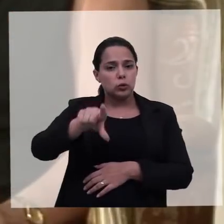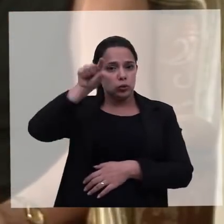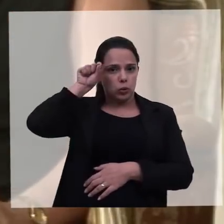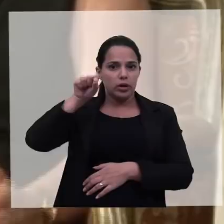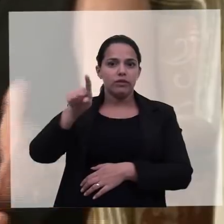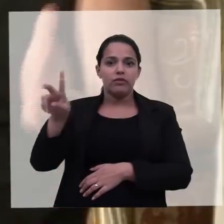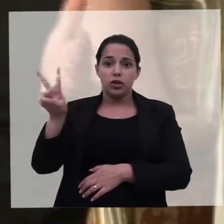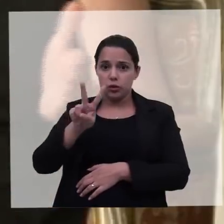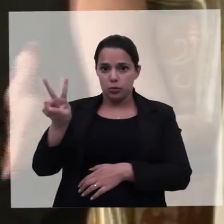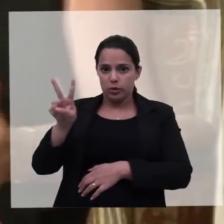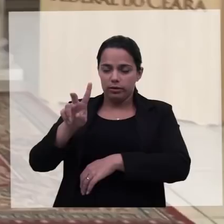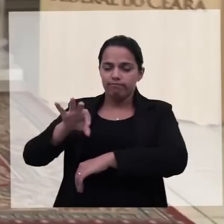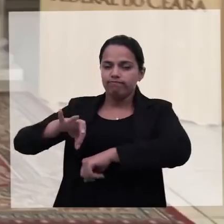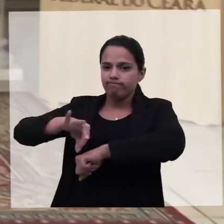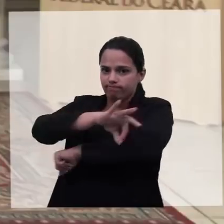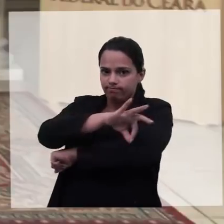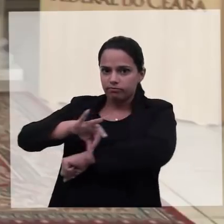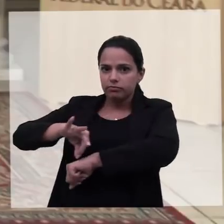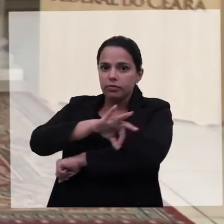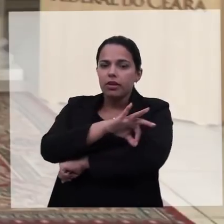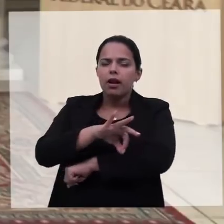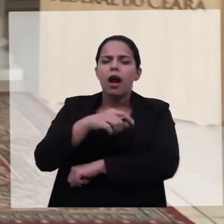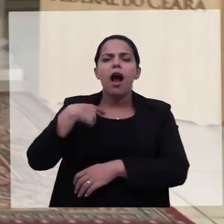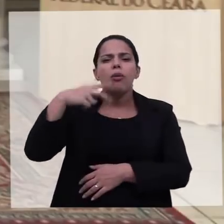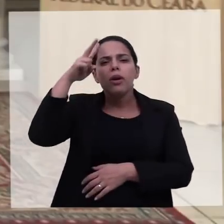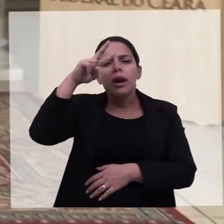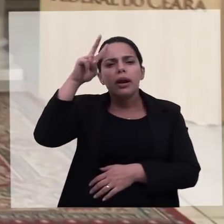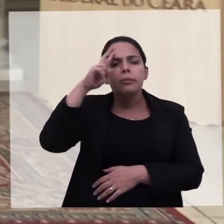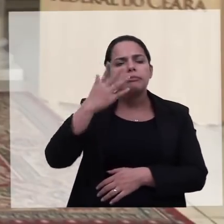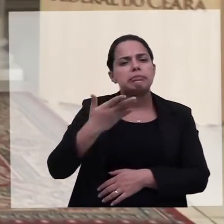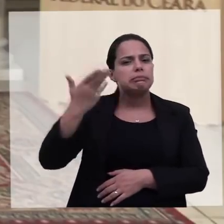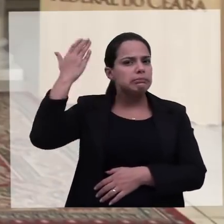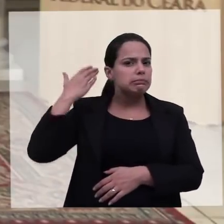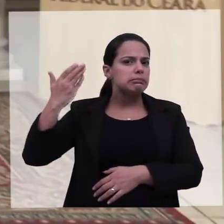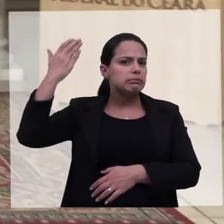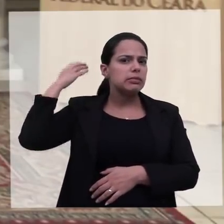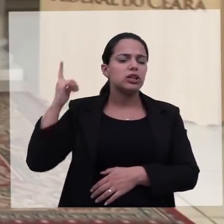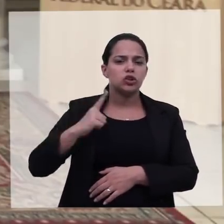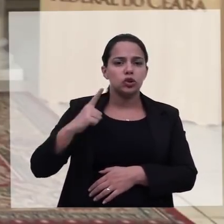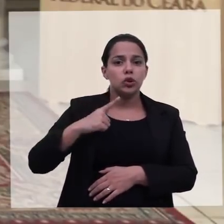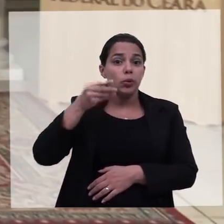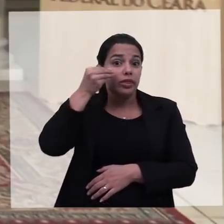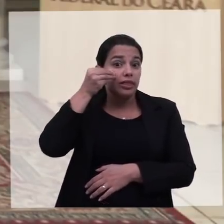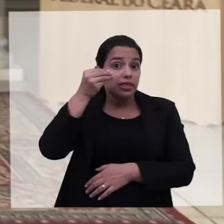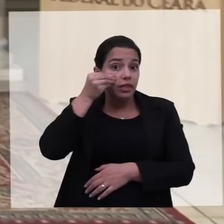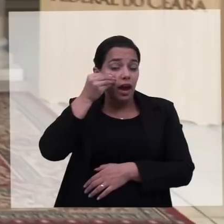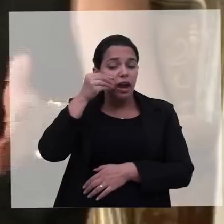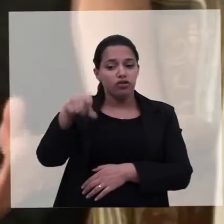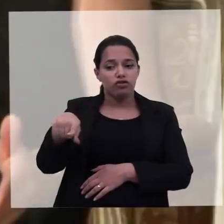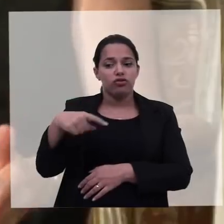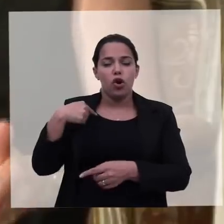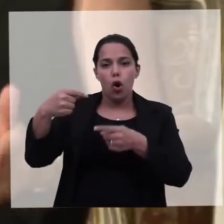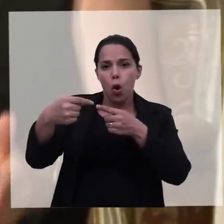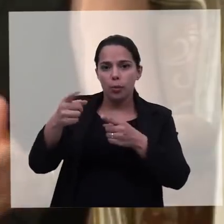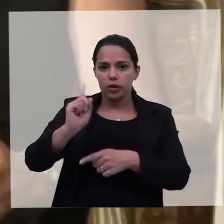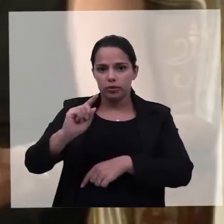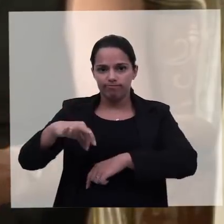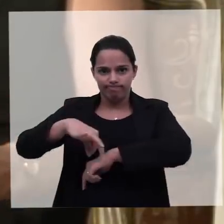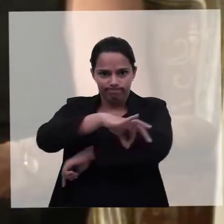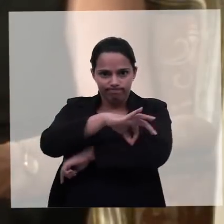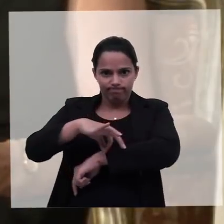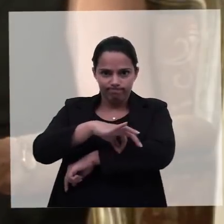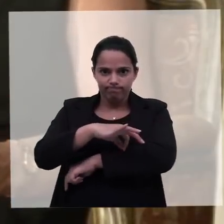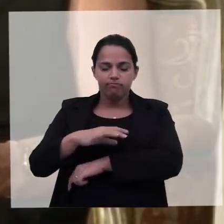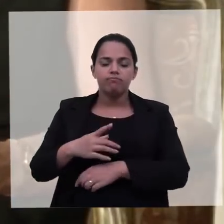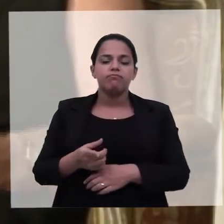para arquitetura. Mas só que na época tinha o teste vocacional para arquitetura. Ah, é verdade. E aí a